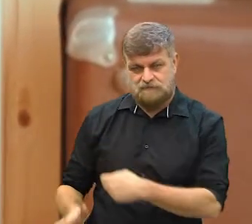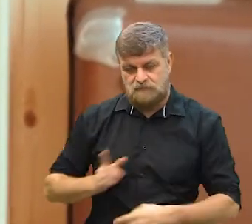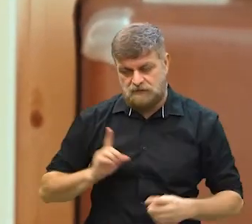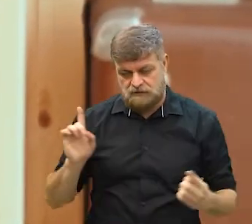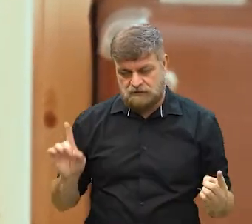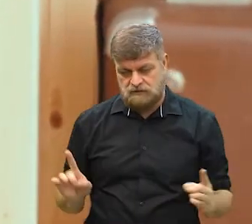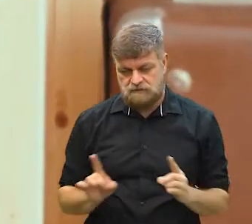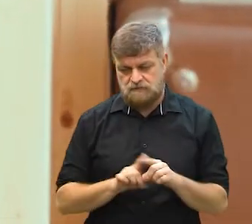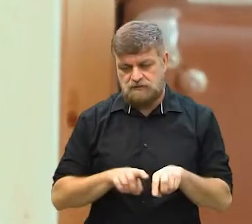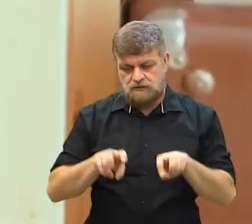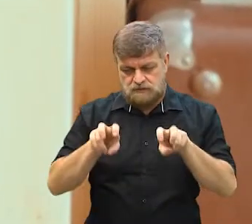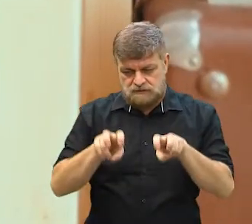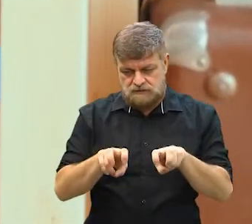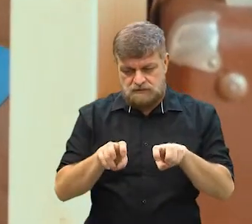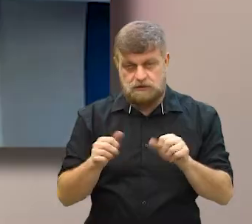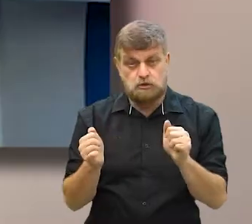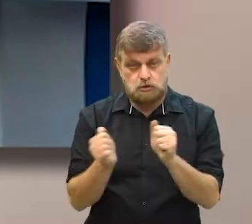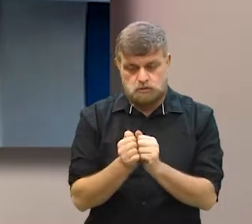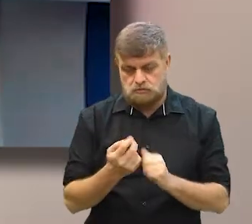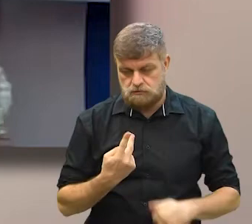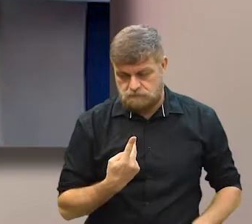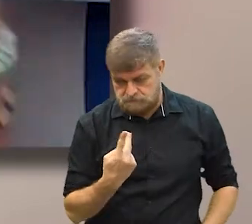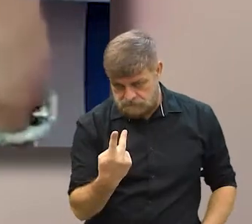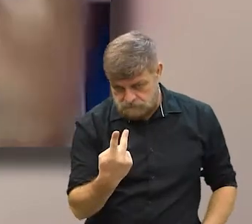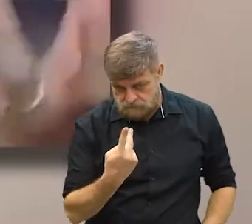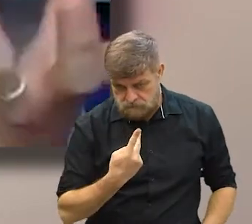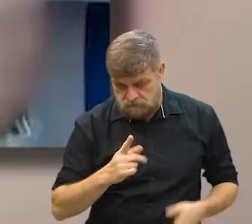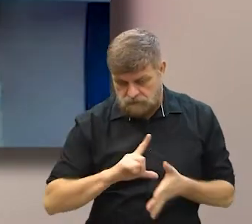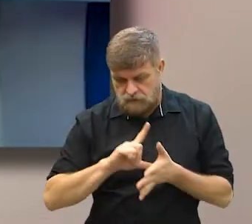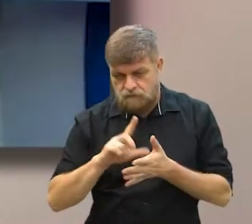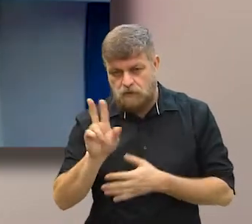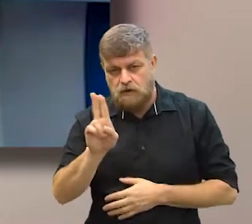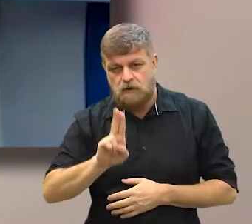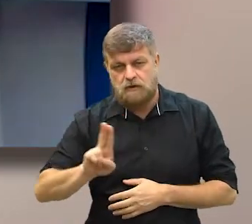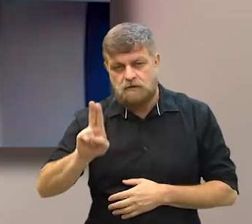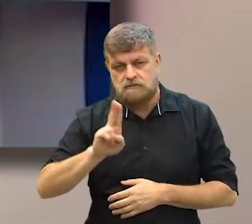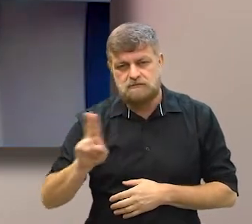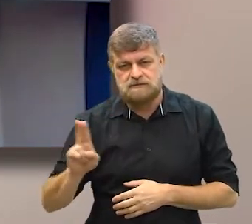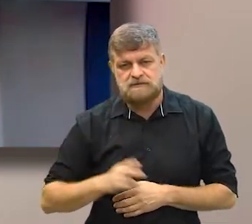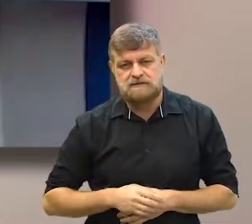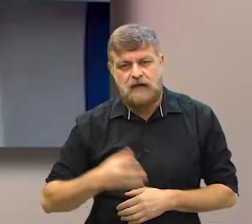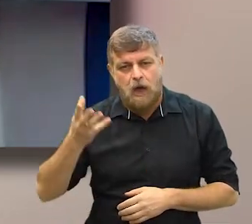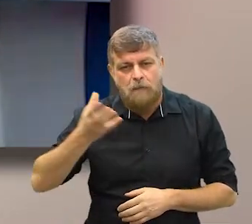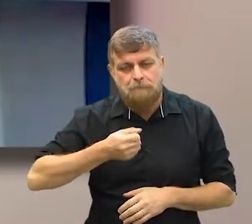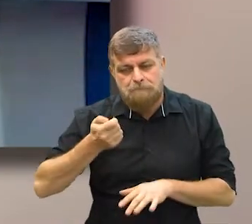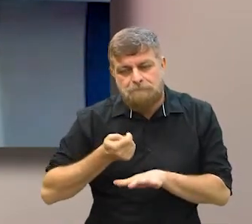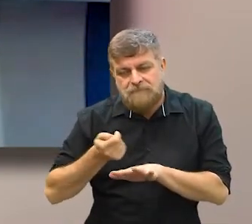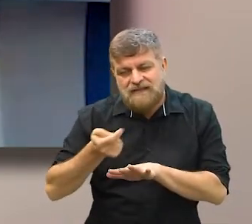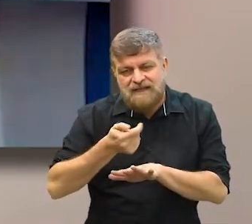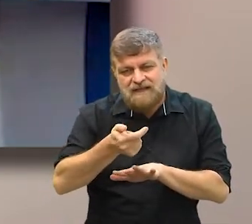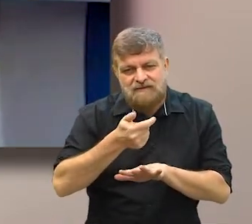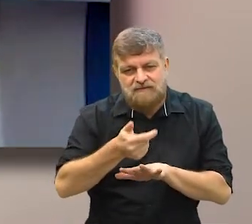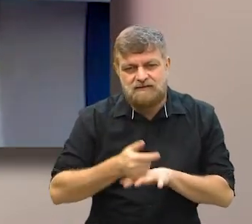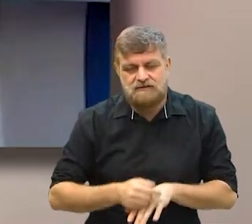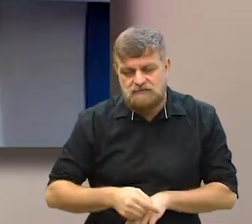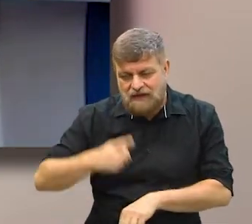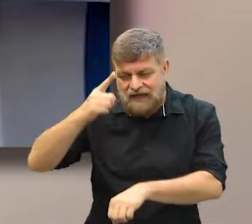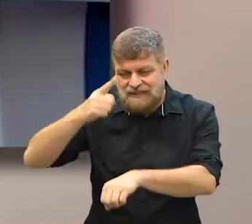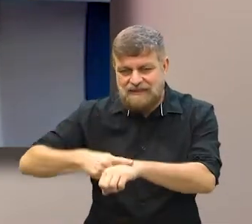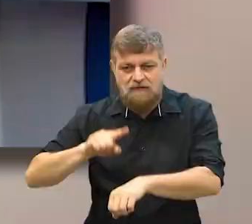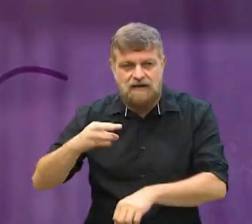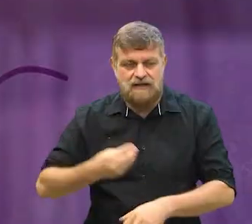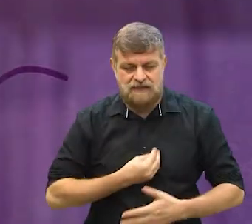meditação comigo para usar depois os benefícios fora da sua prática